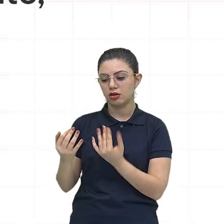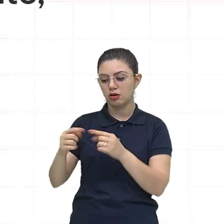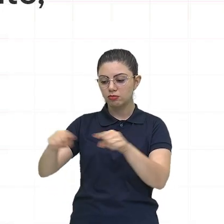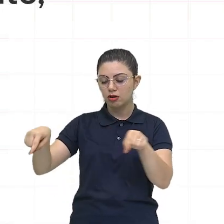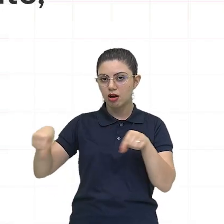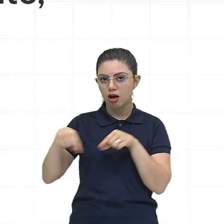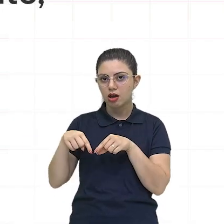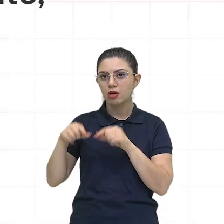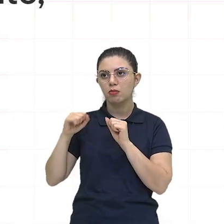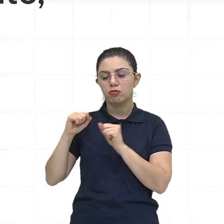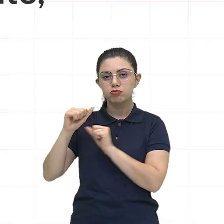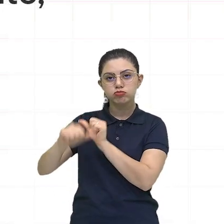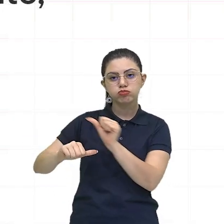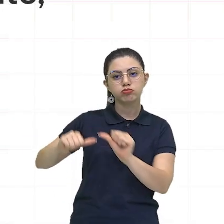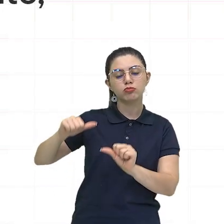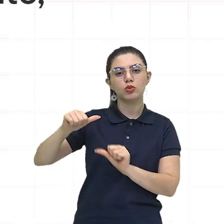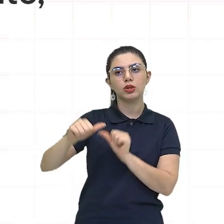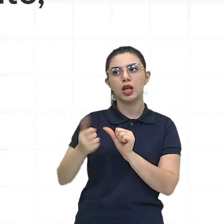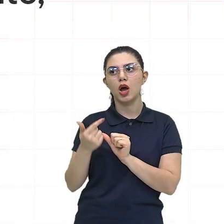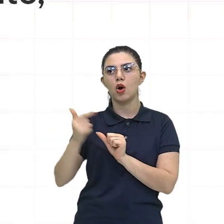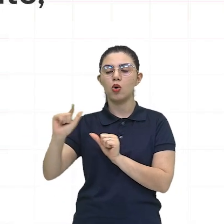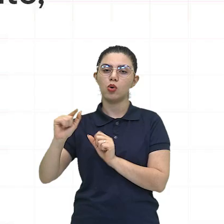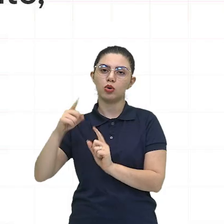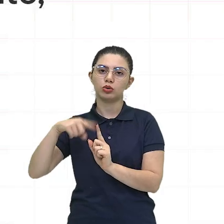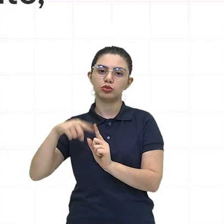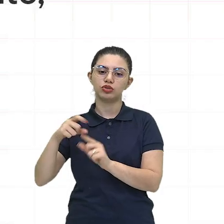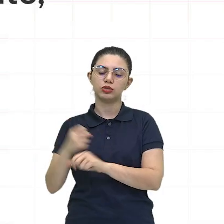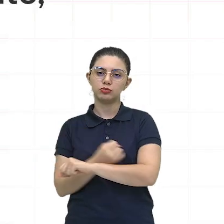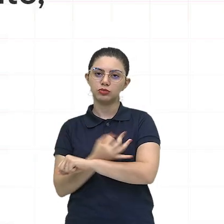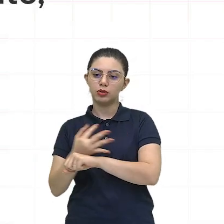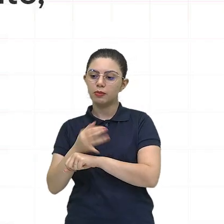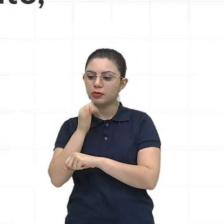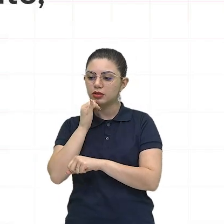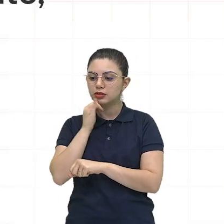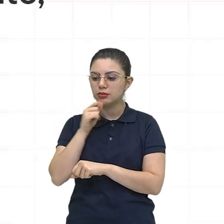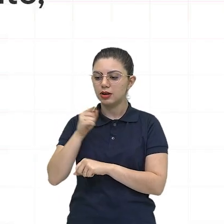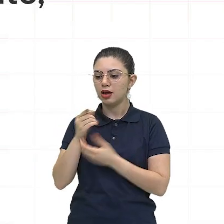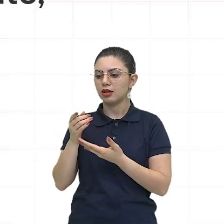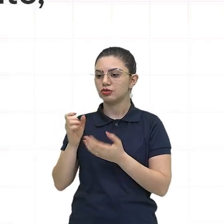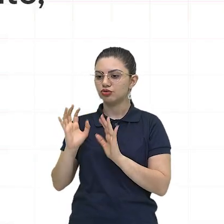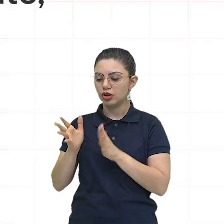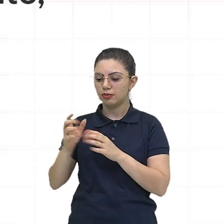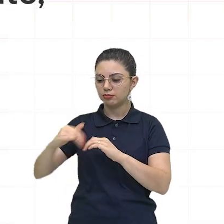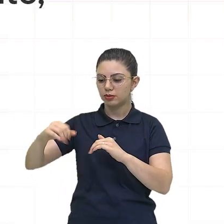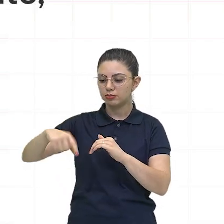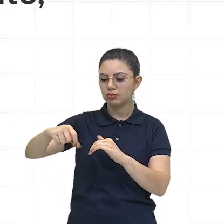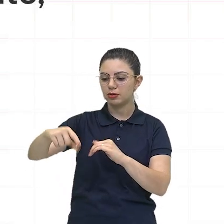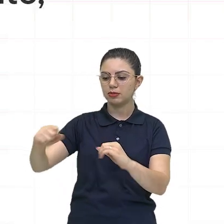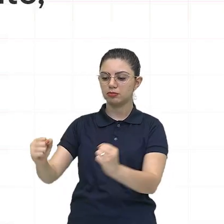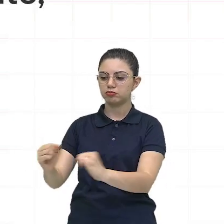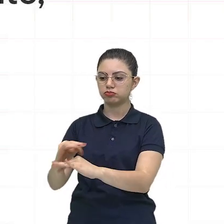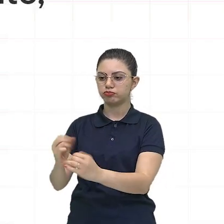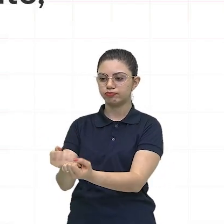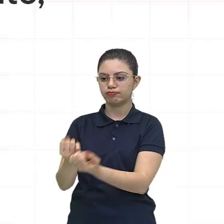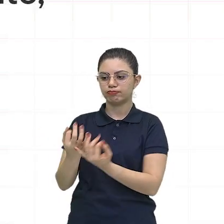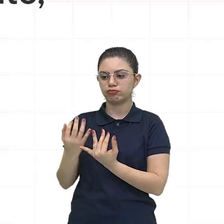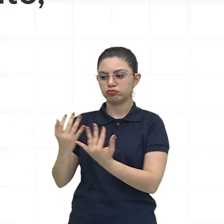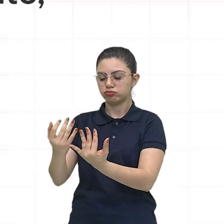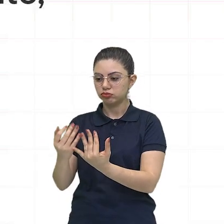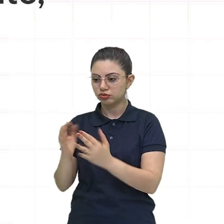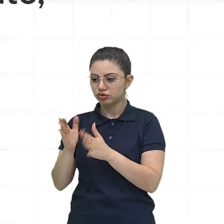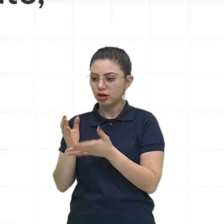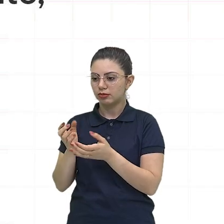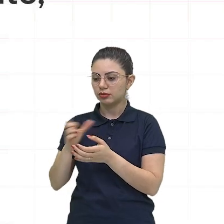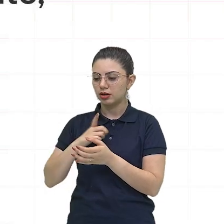área agrícola, tá? Alternando-os a cada novo ciclo. Vai ficar utilizando aquela terra? Vai ficar